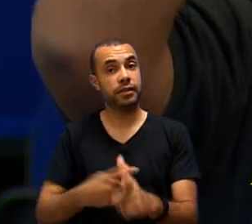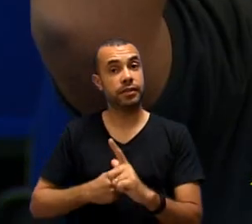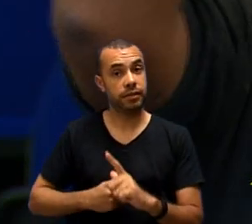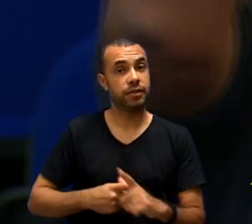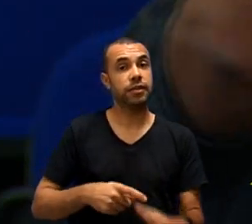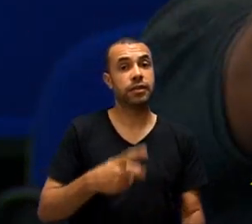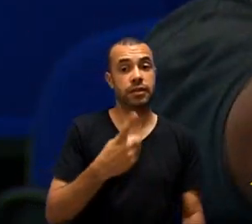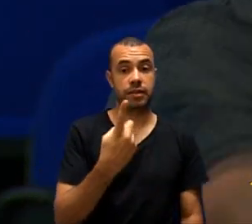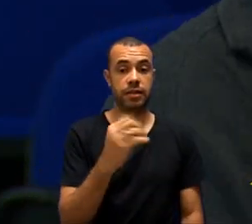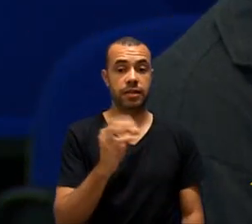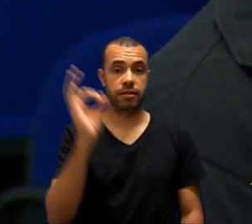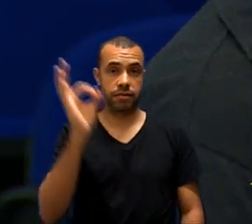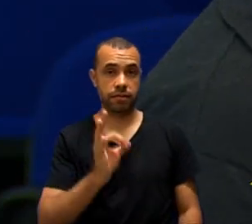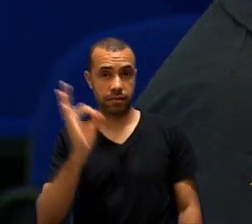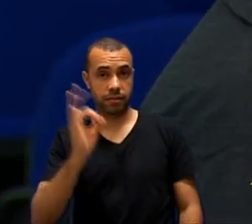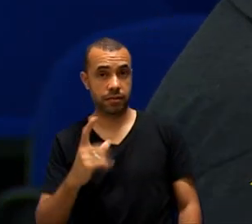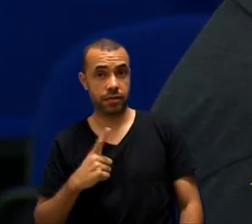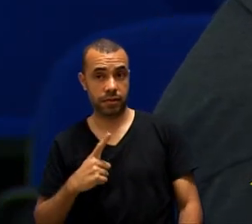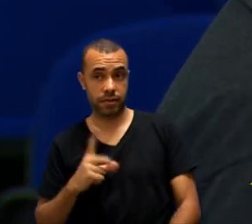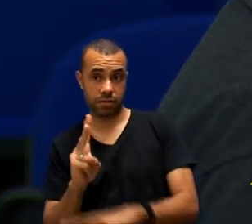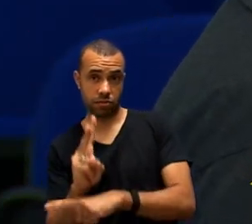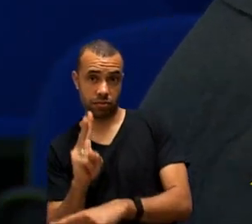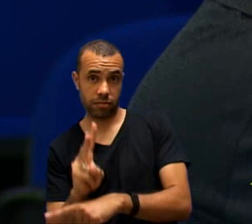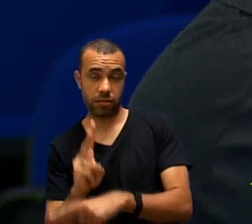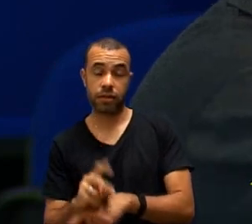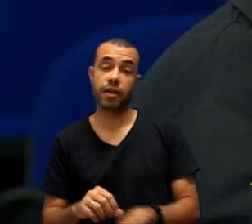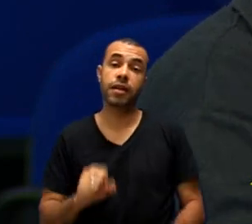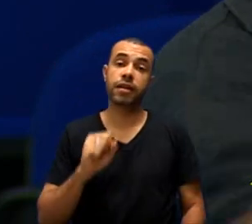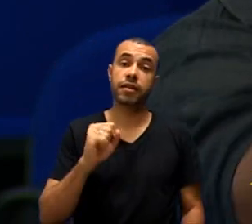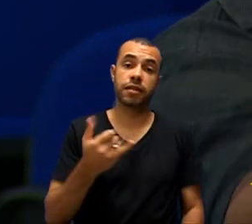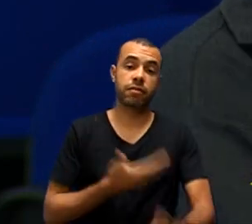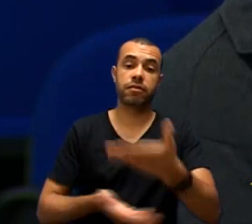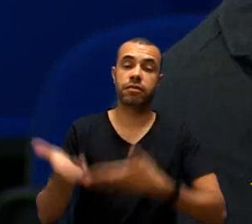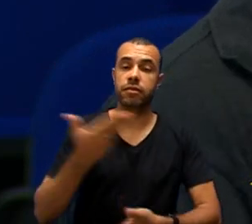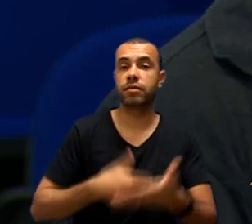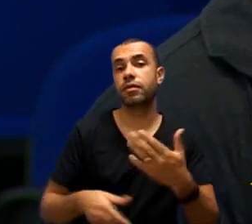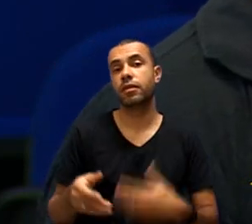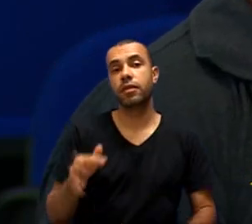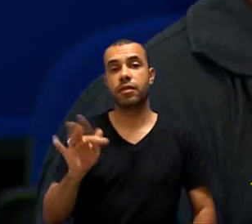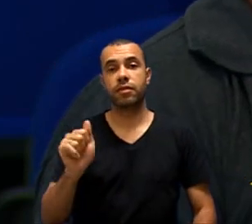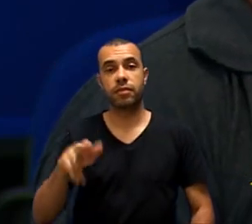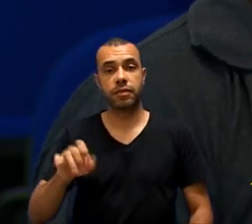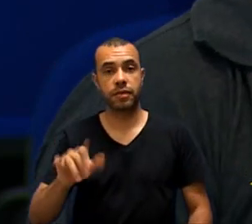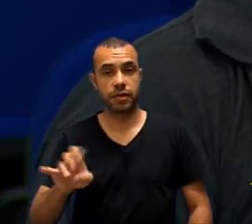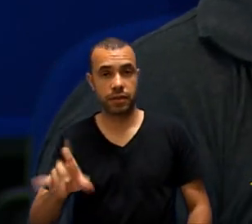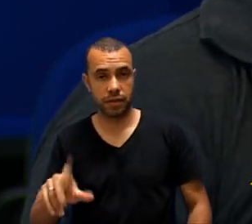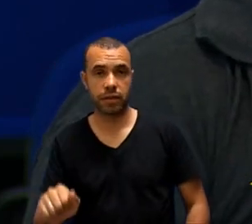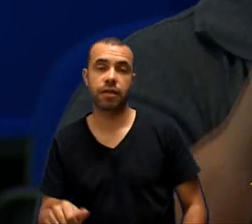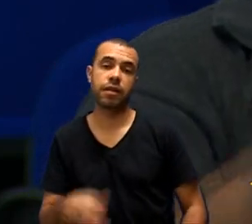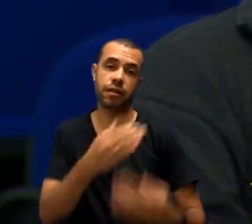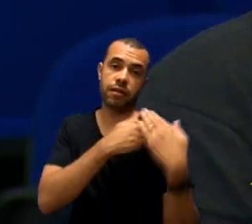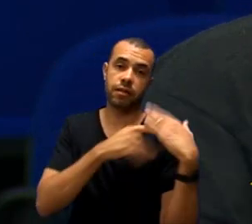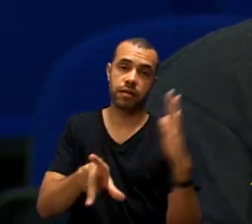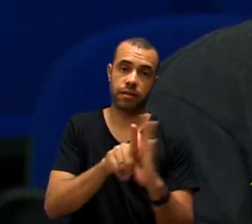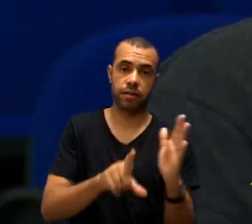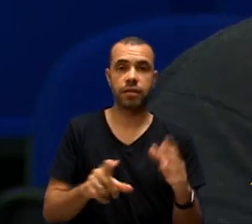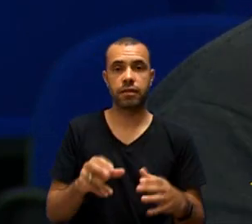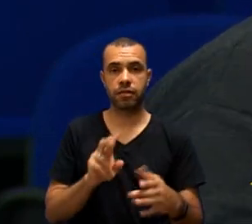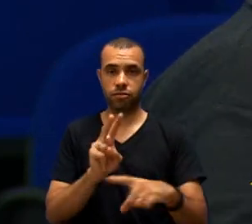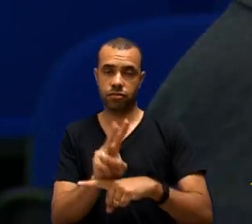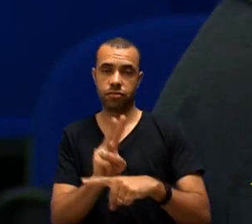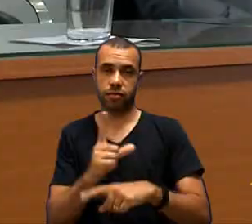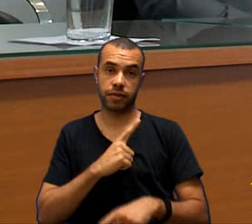e se o repasse para a Funserv ainda consta na lei de responsabilidade fiscal. Obrigado, é